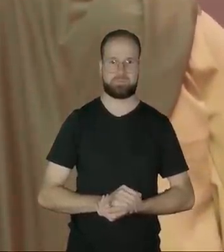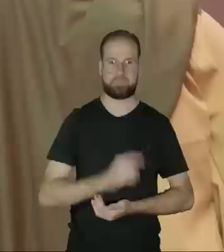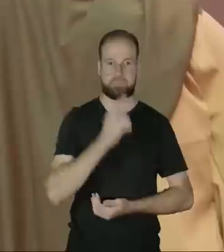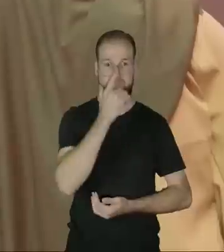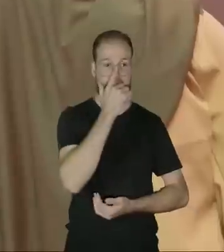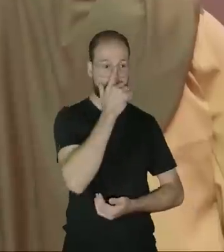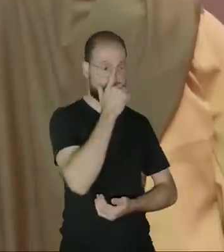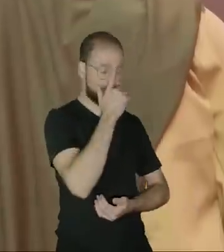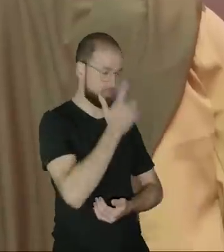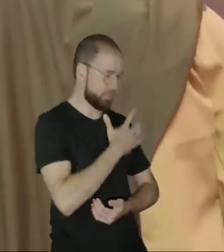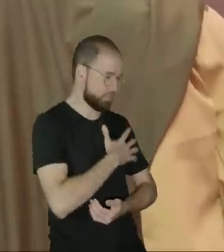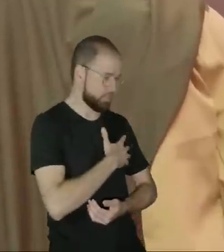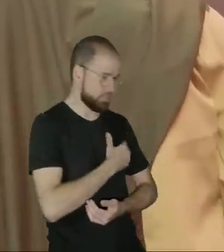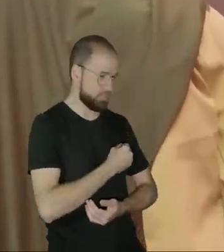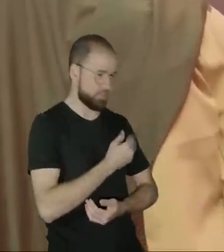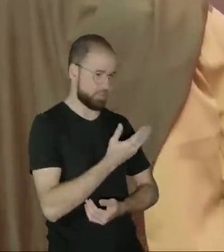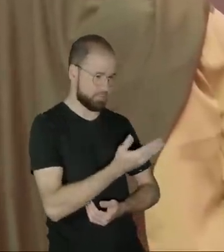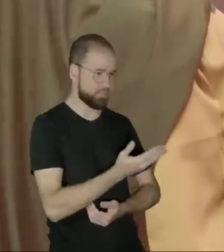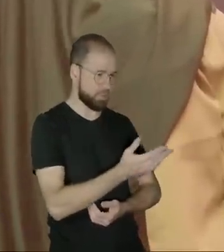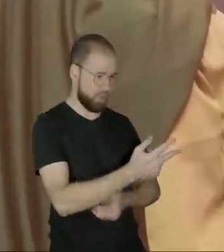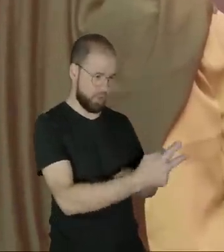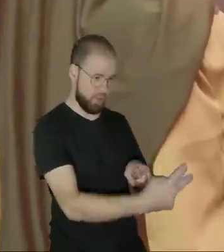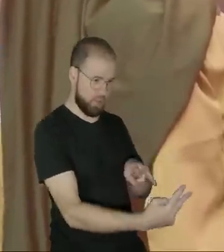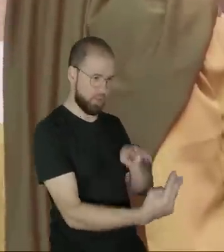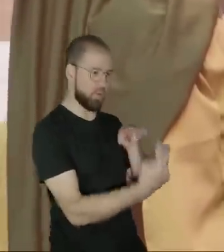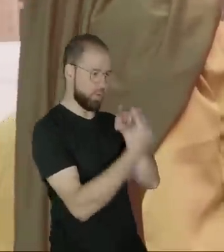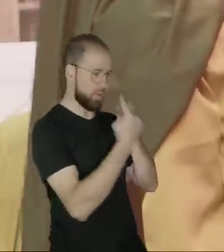Filha, olhe para mim.